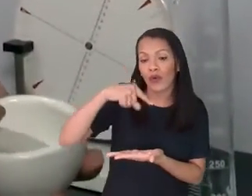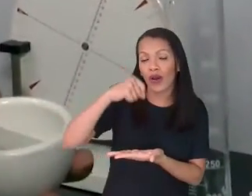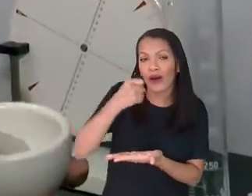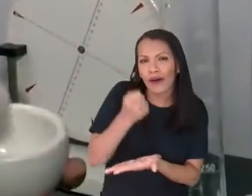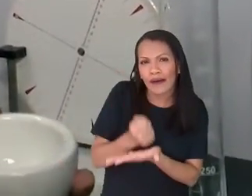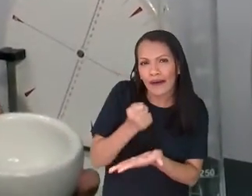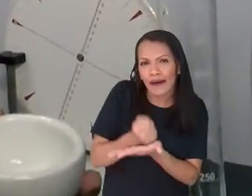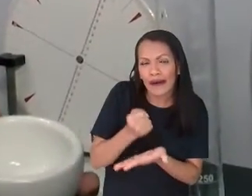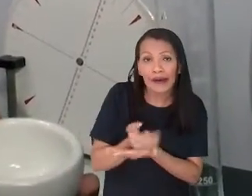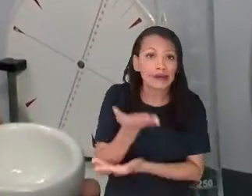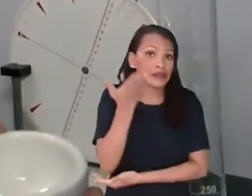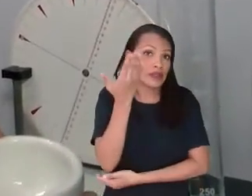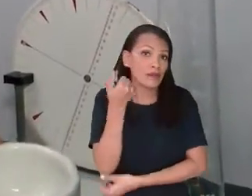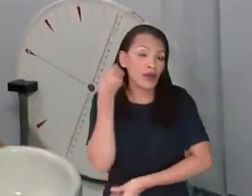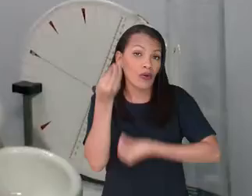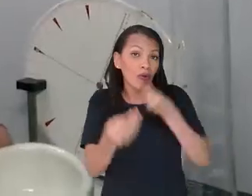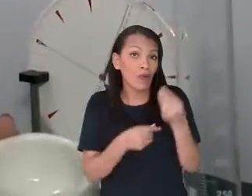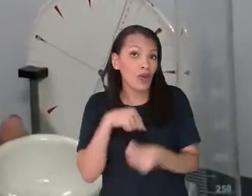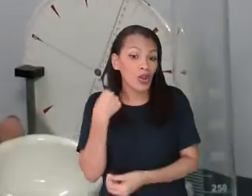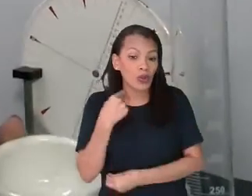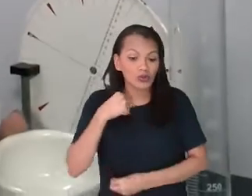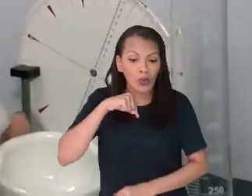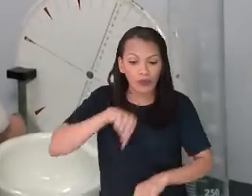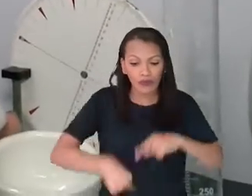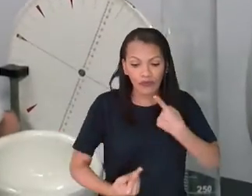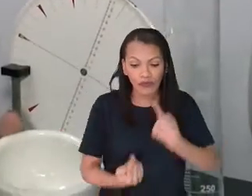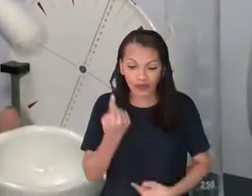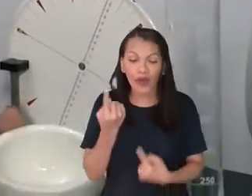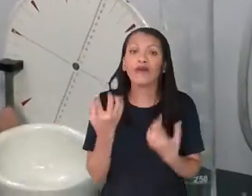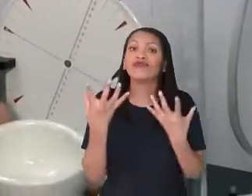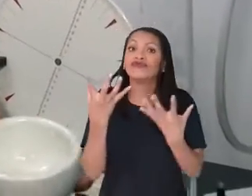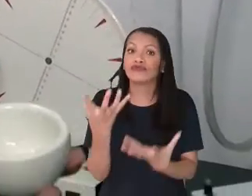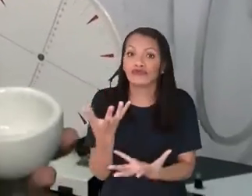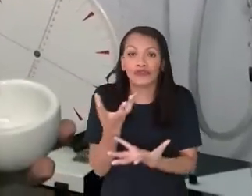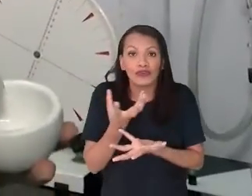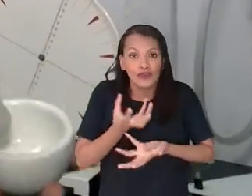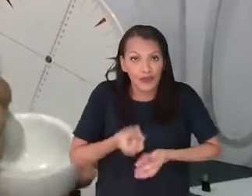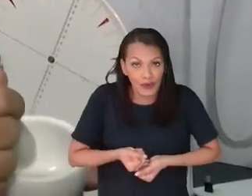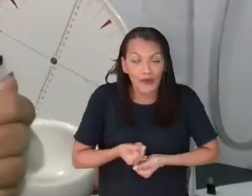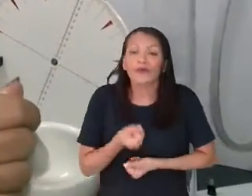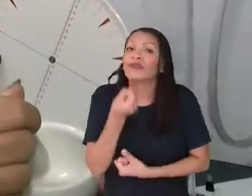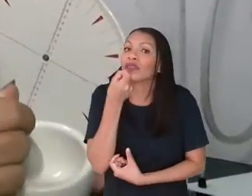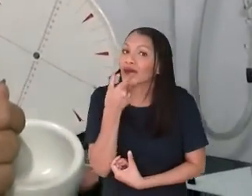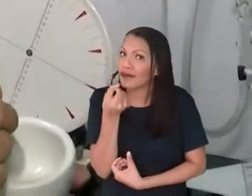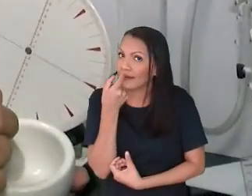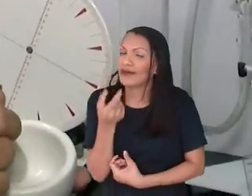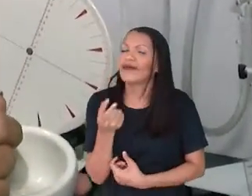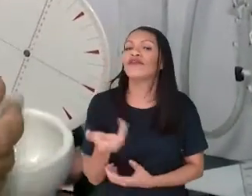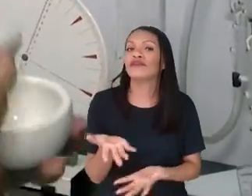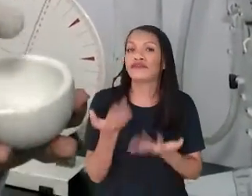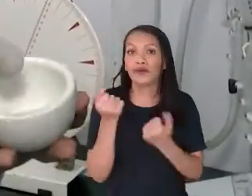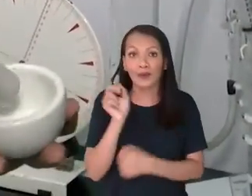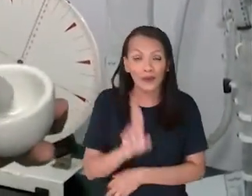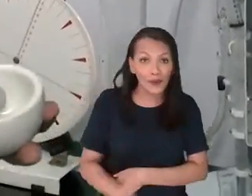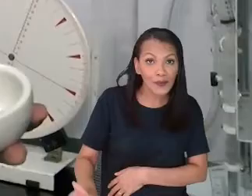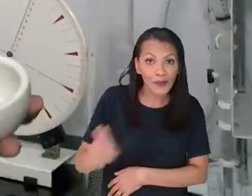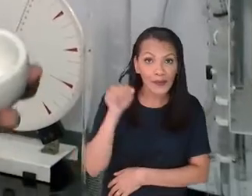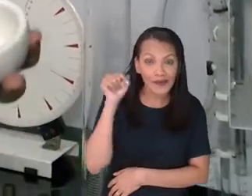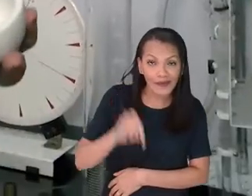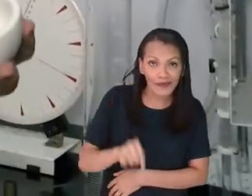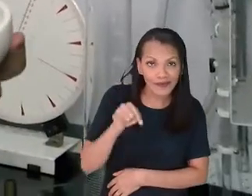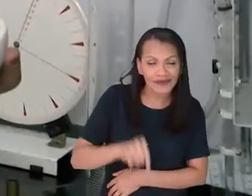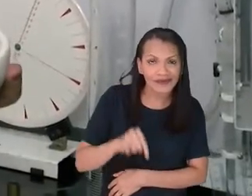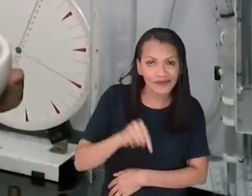saber como é que o nosso organismo absorve um comprimido. E a gente vai utilizar aqui essa